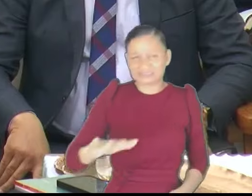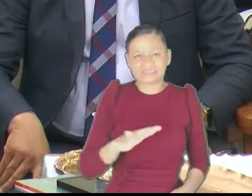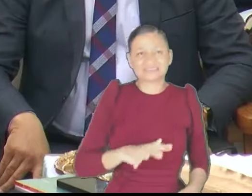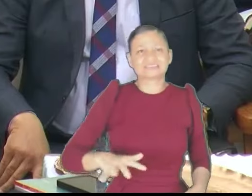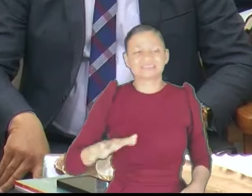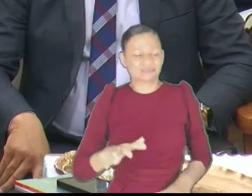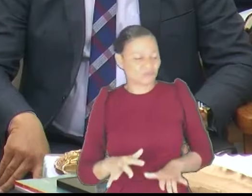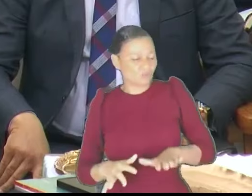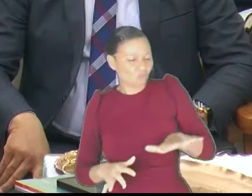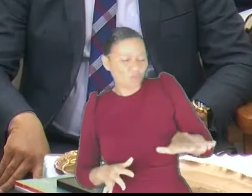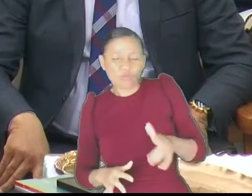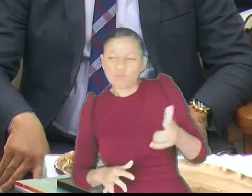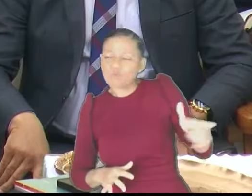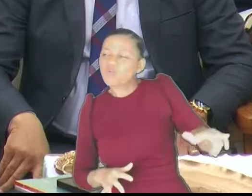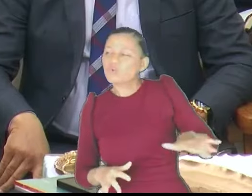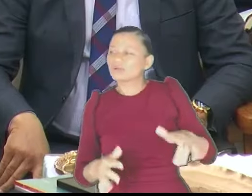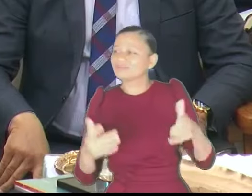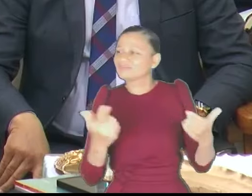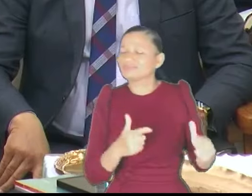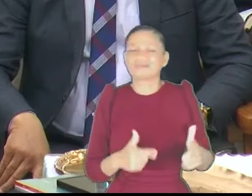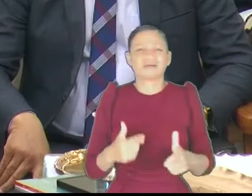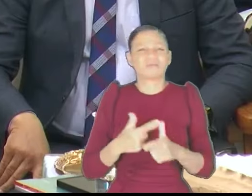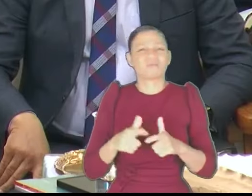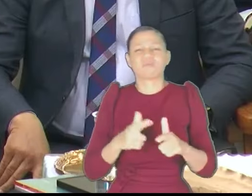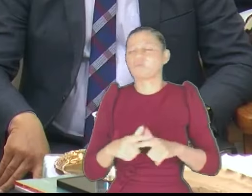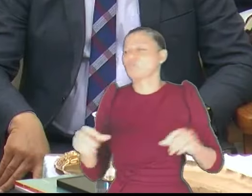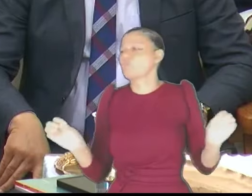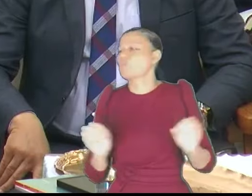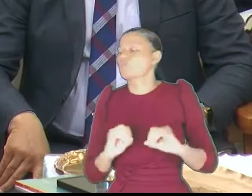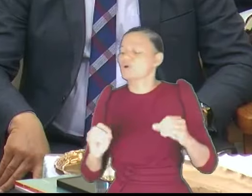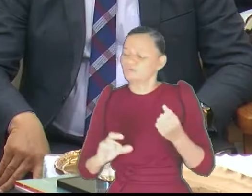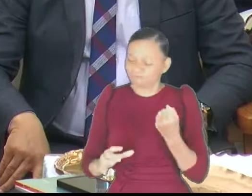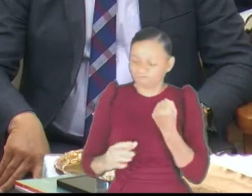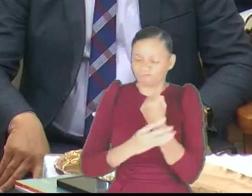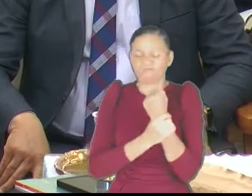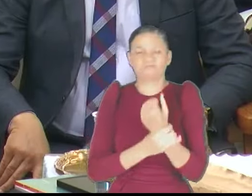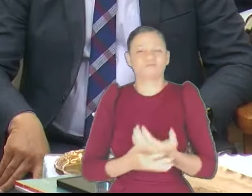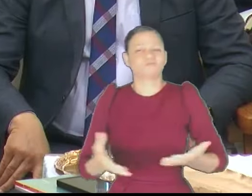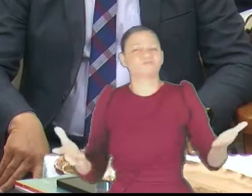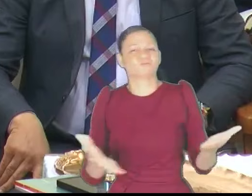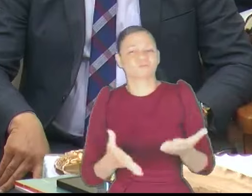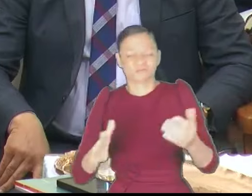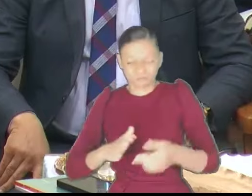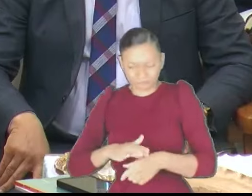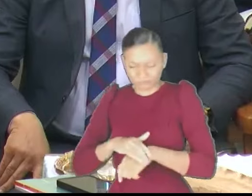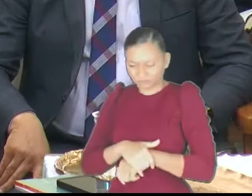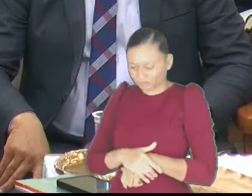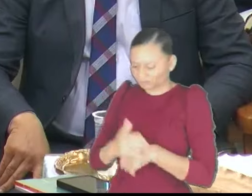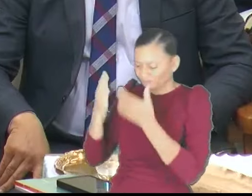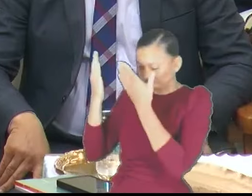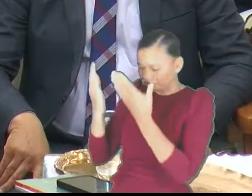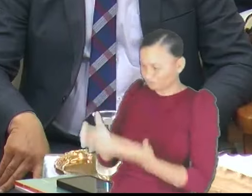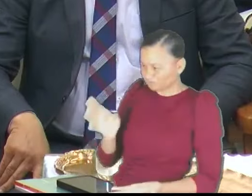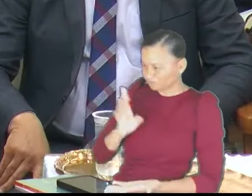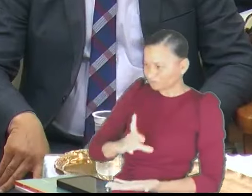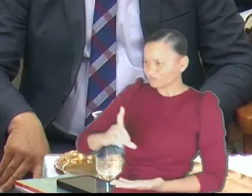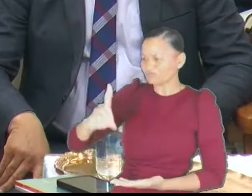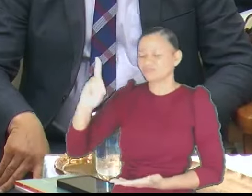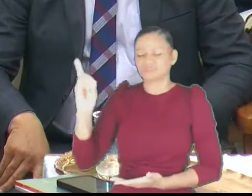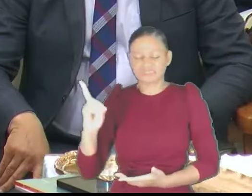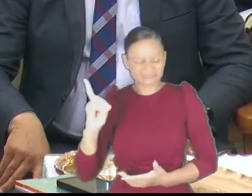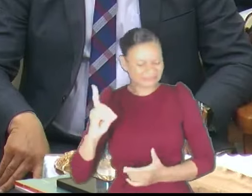área, o outro em outra área, não tem problema. Eu quero te assegurar nesta noite que nós estamos diante de um Deus que tudo é grande. A Bíblia